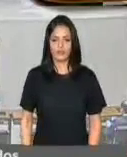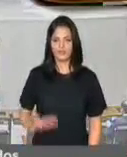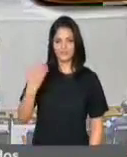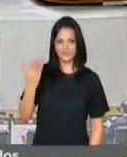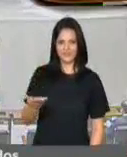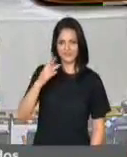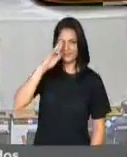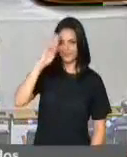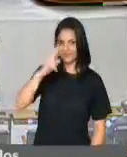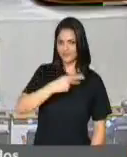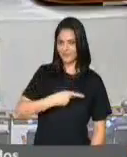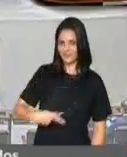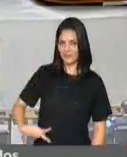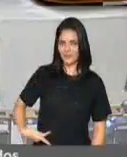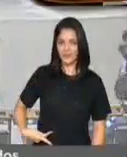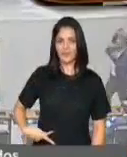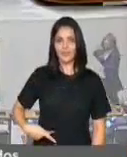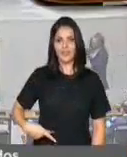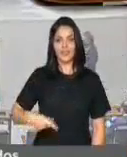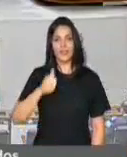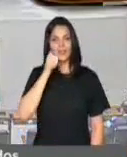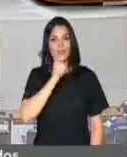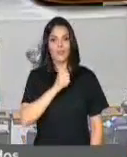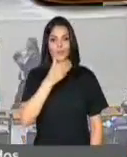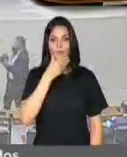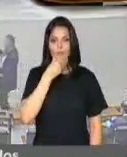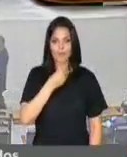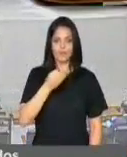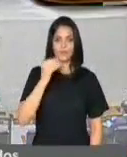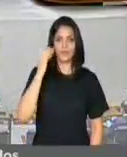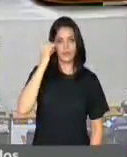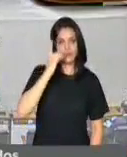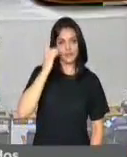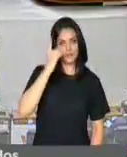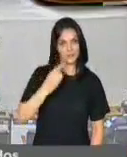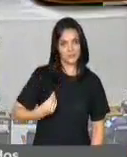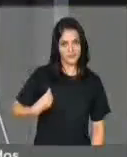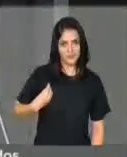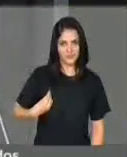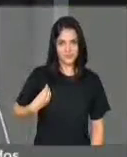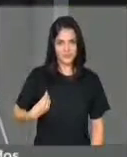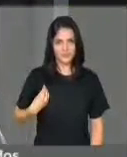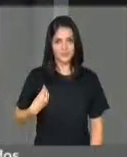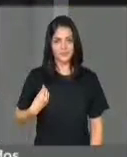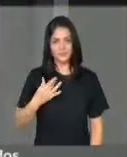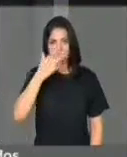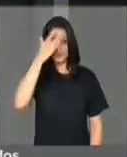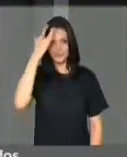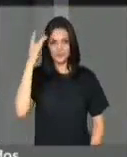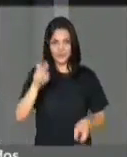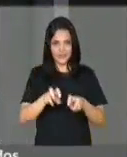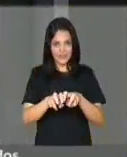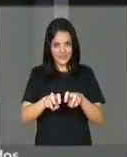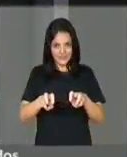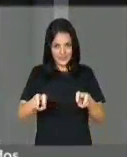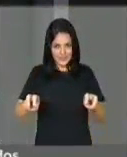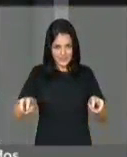Excelentíssimo senhor presidente, senhoras deputadas, senhores deputados, membros da